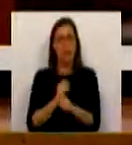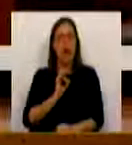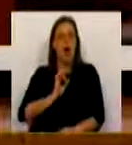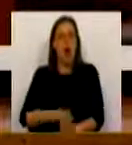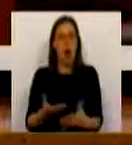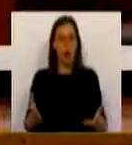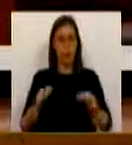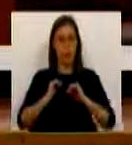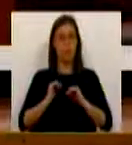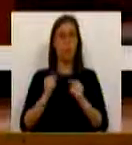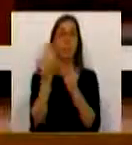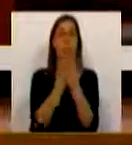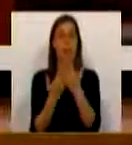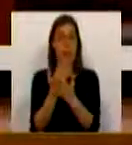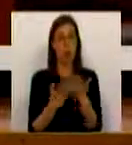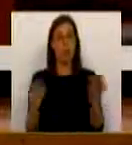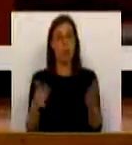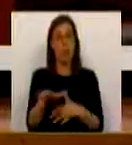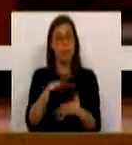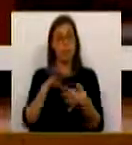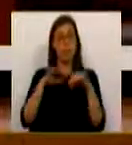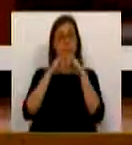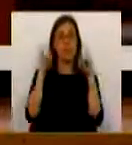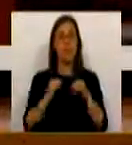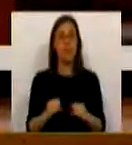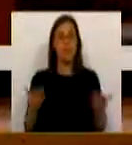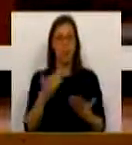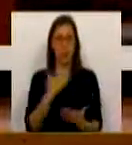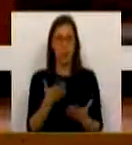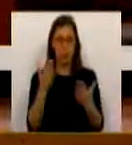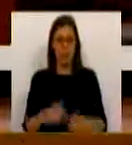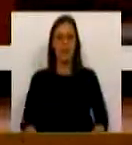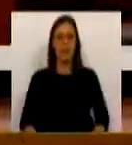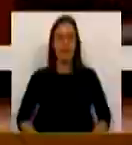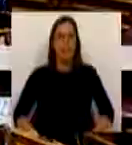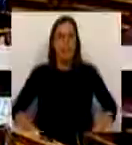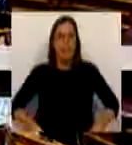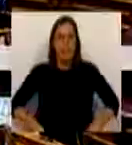trabalho e da nossa economia no contexto internacional. Muito obrigada.